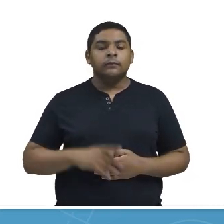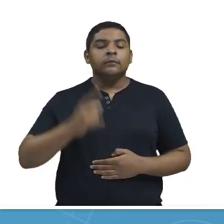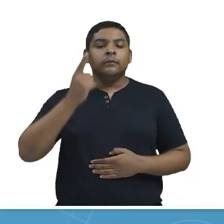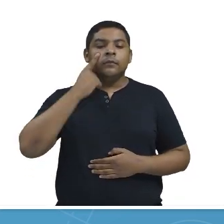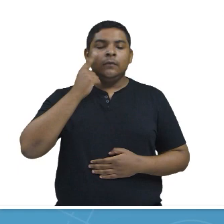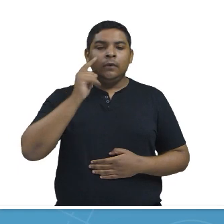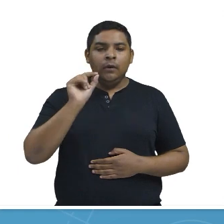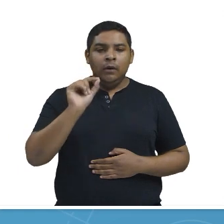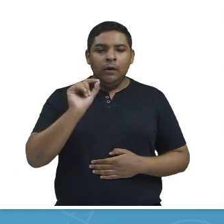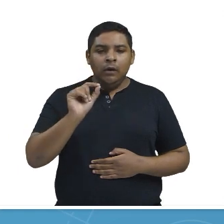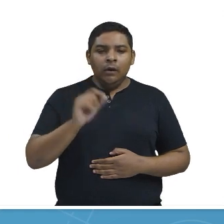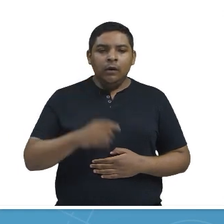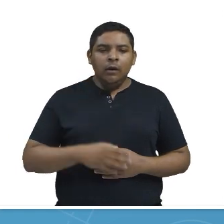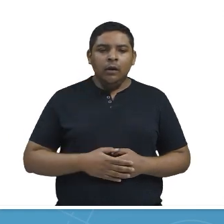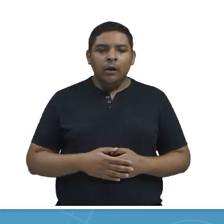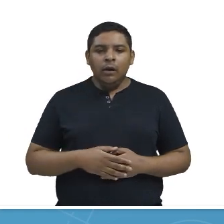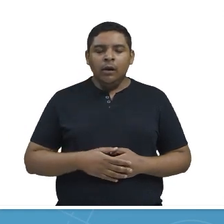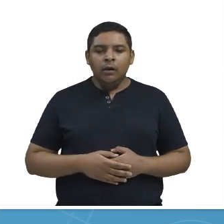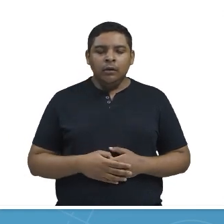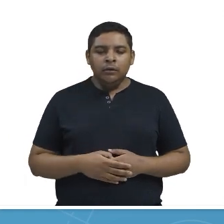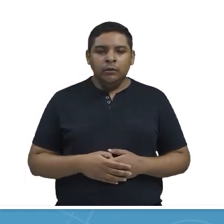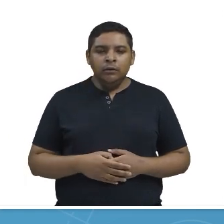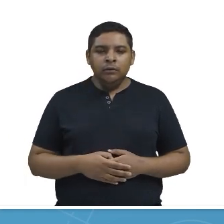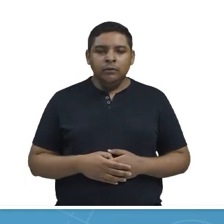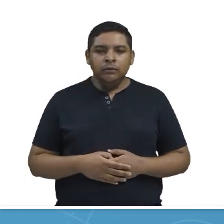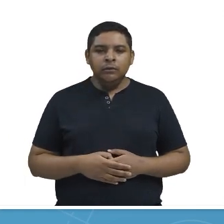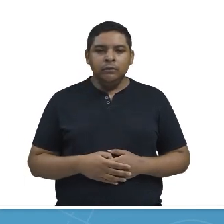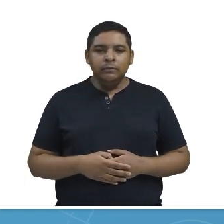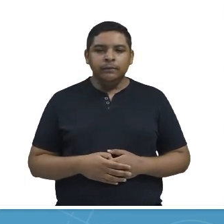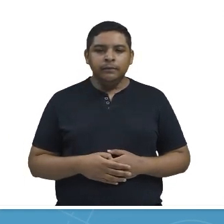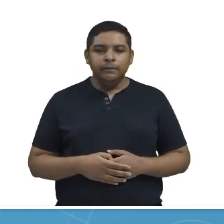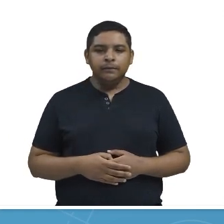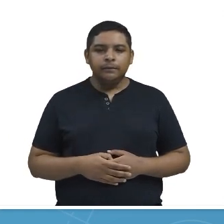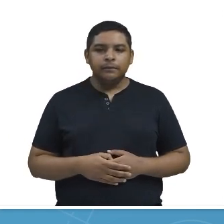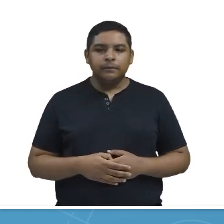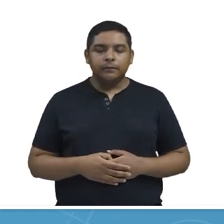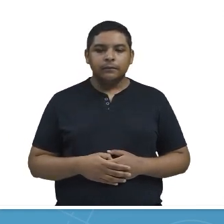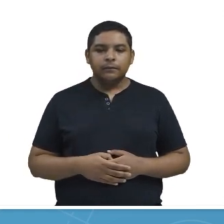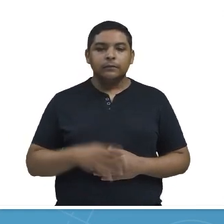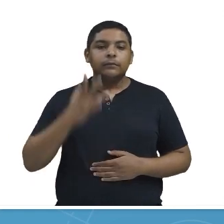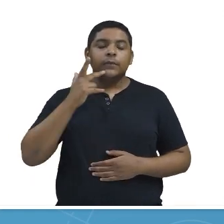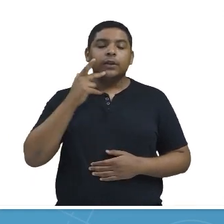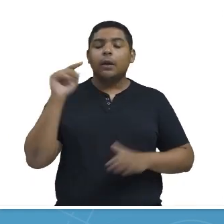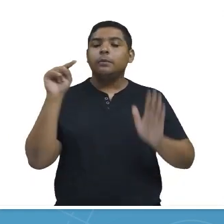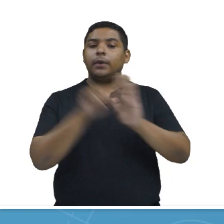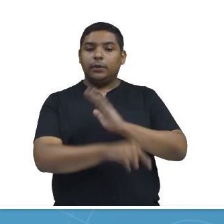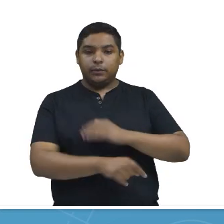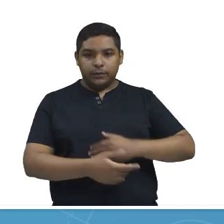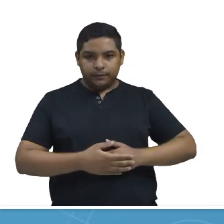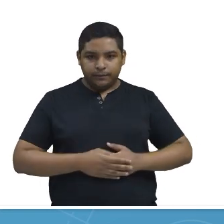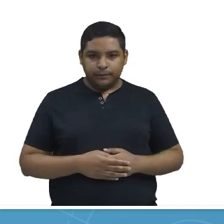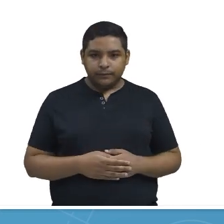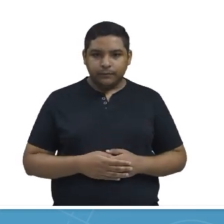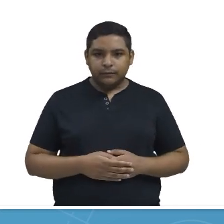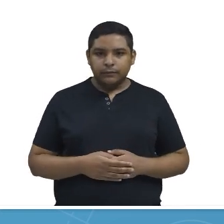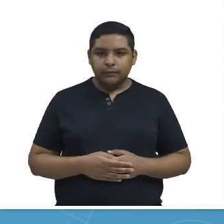caso, os nossos personagens perguntam um para o outro: Whose video is this? Whose video